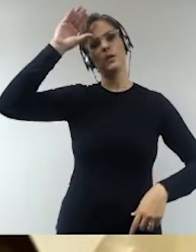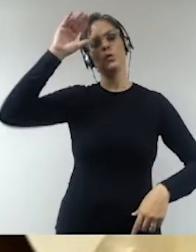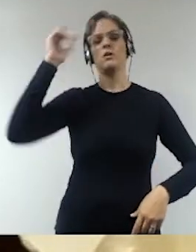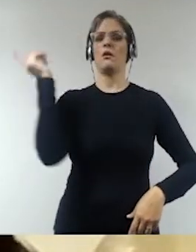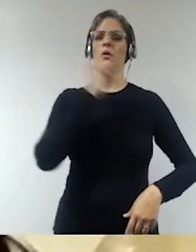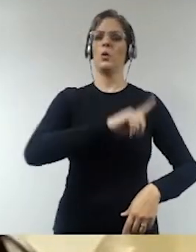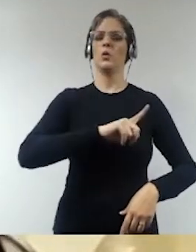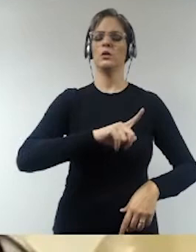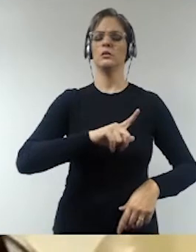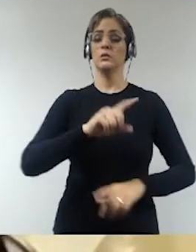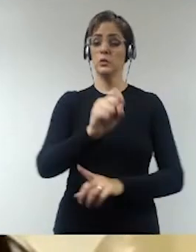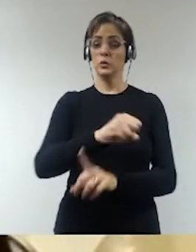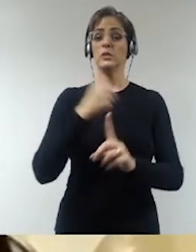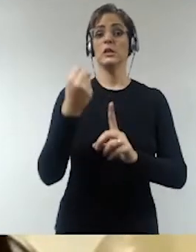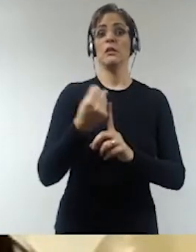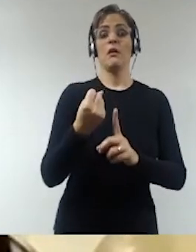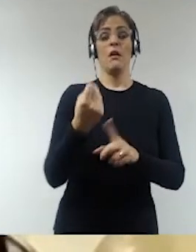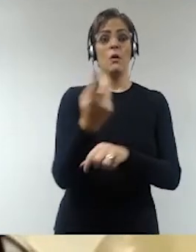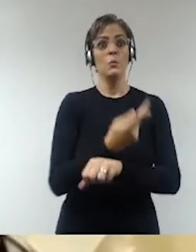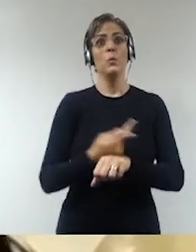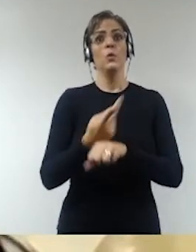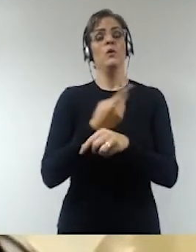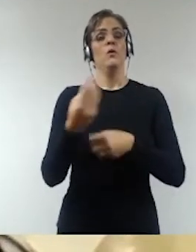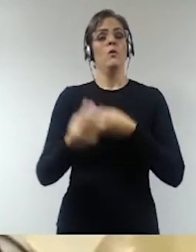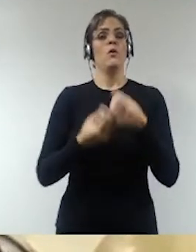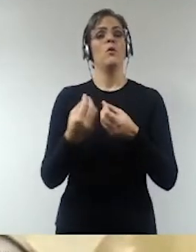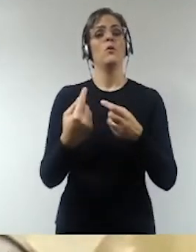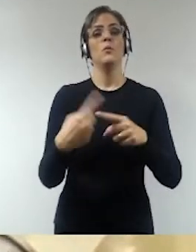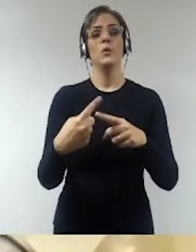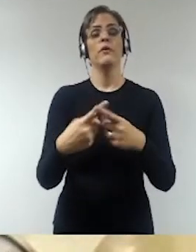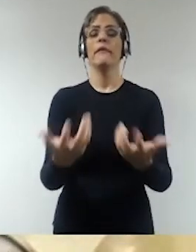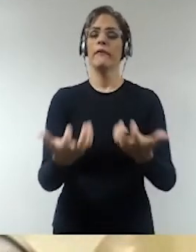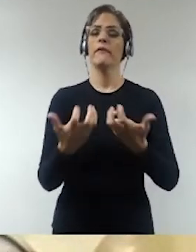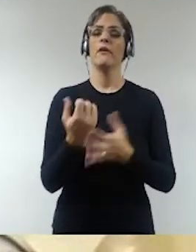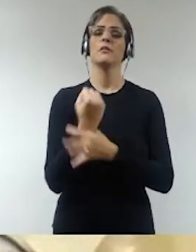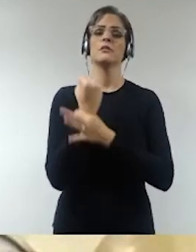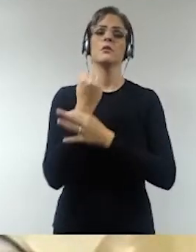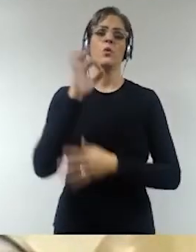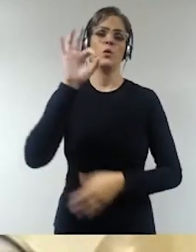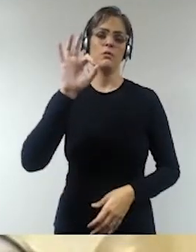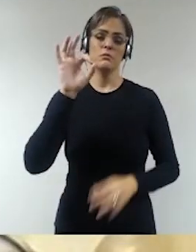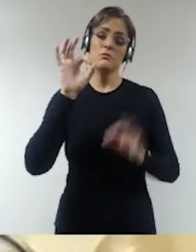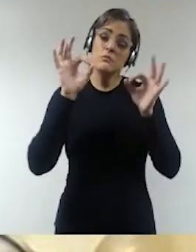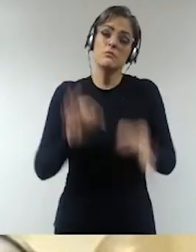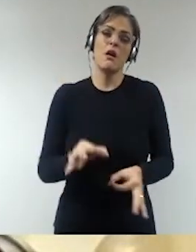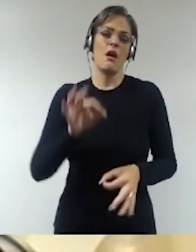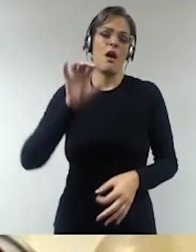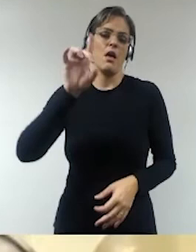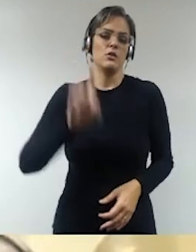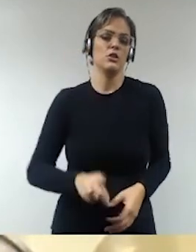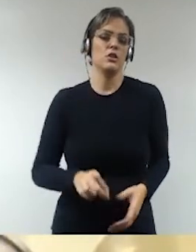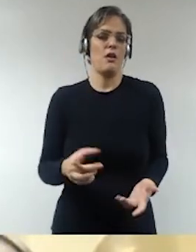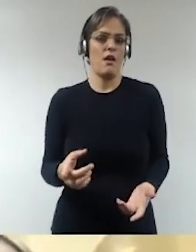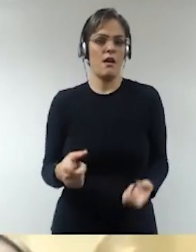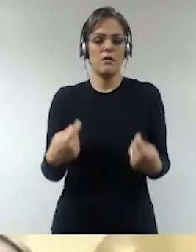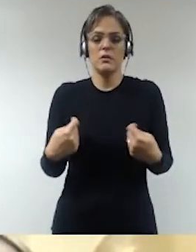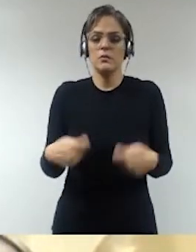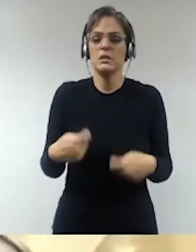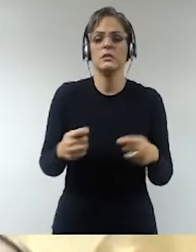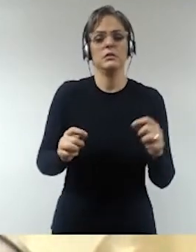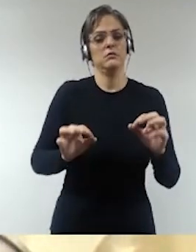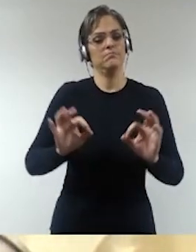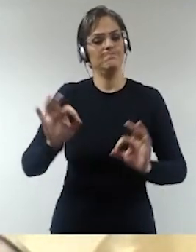da sociedade, justamente porque por segurança jurídica, ou seja, por estabilidade, uma